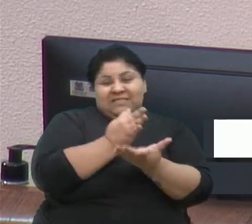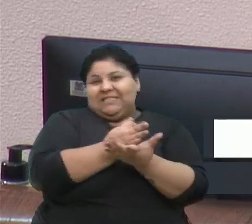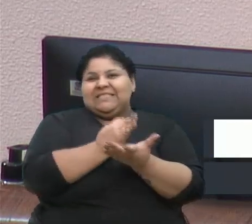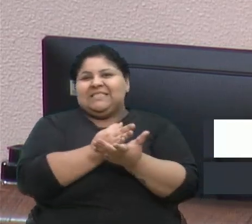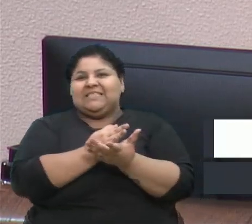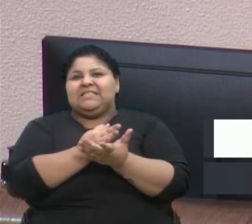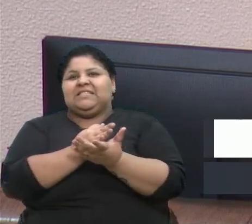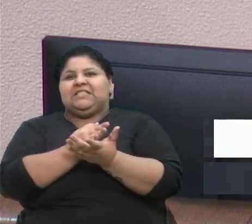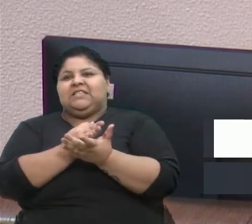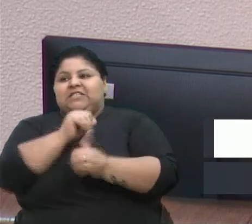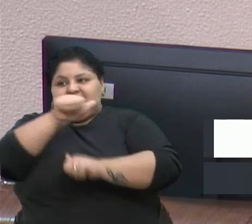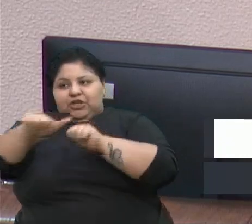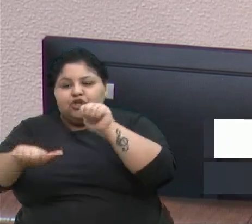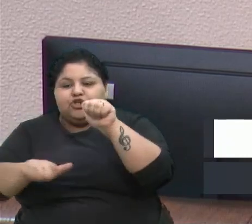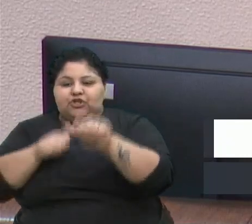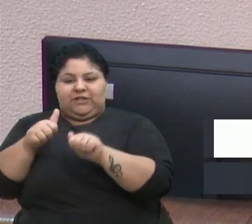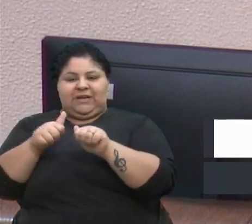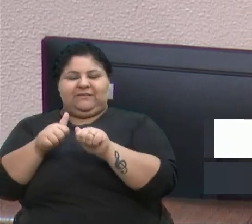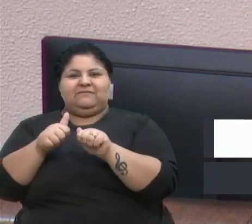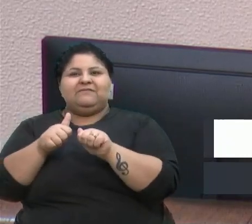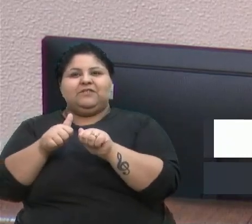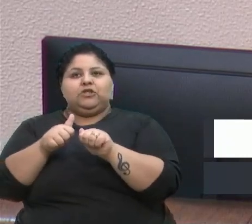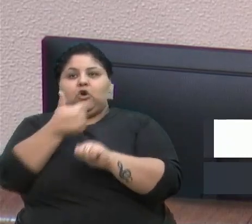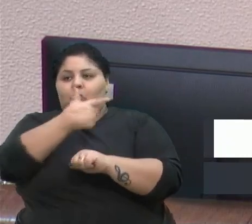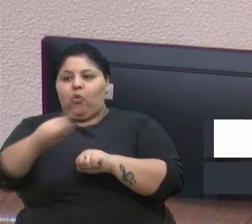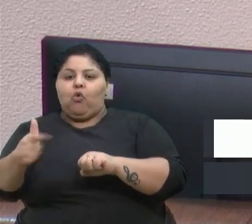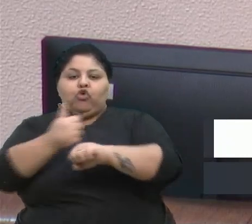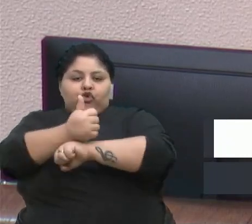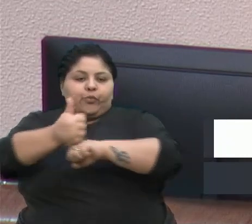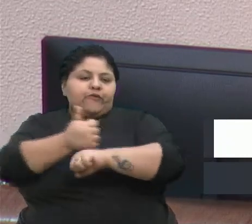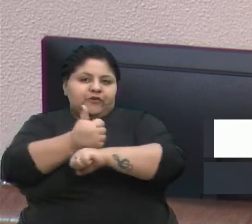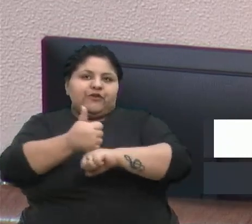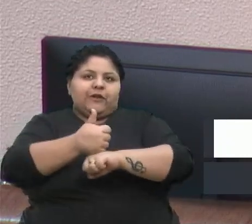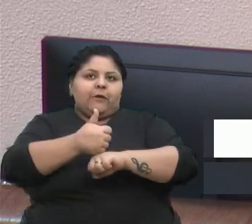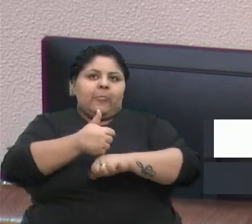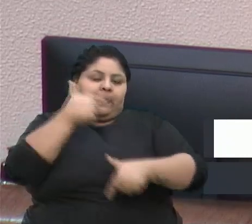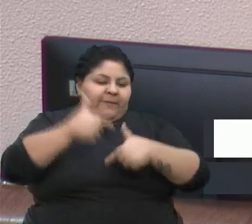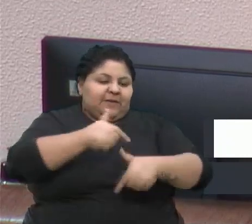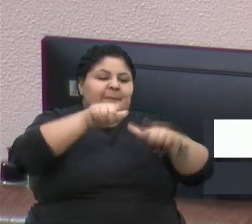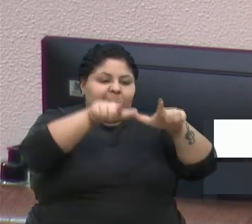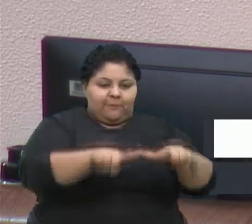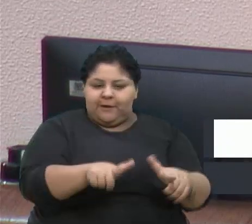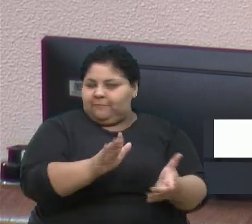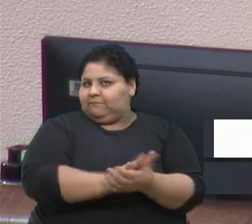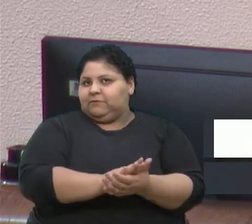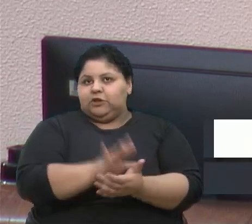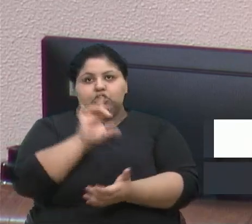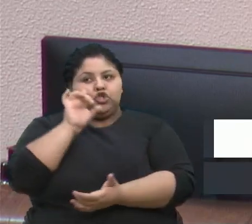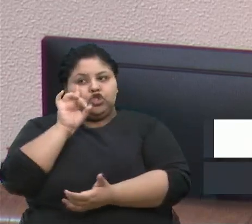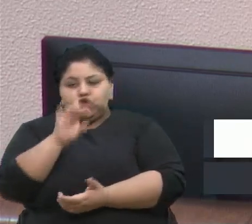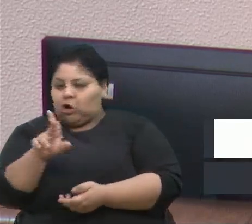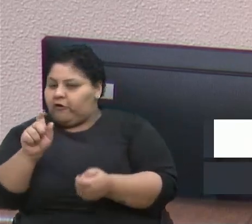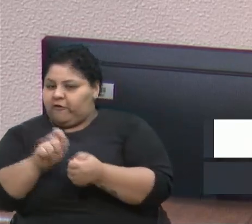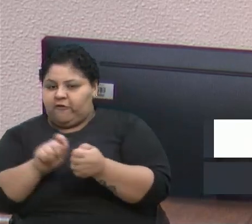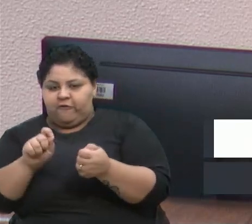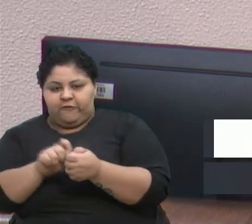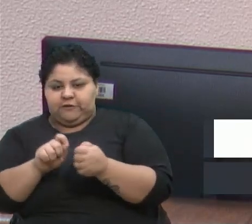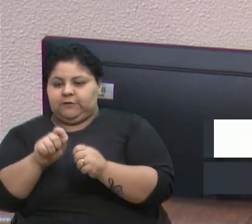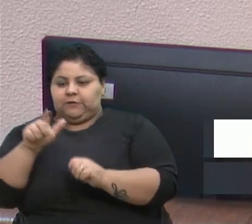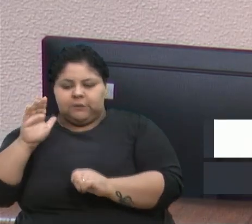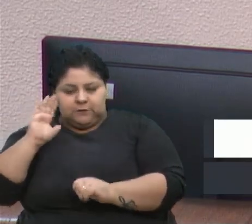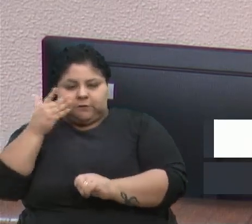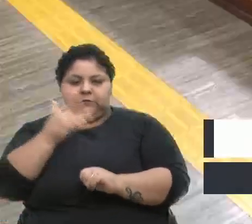seja recolocado um outro médico para fazer o atendimento. É o mínimo que deve ser providenciado. Era